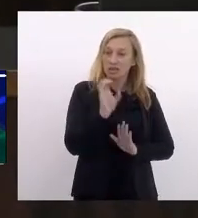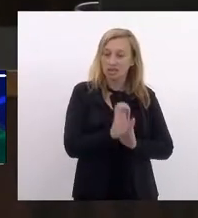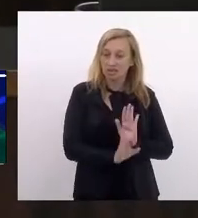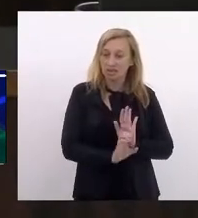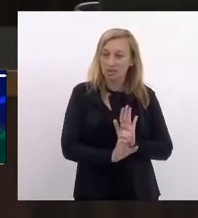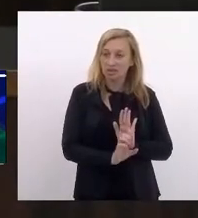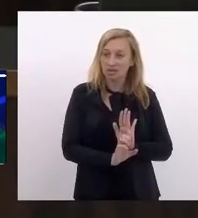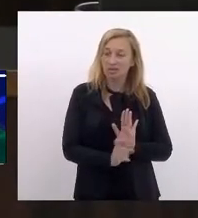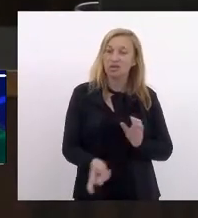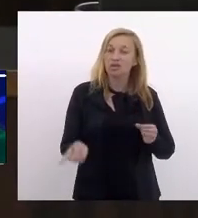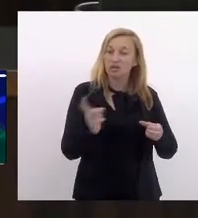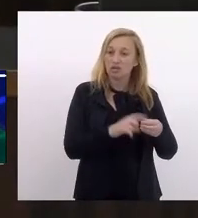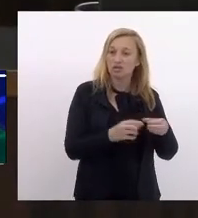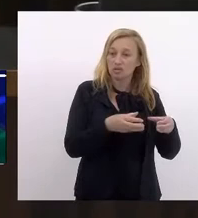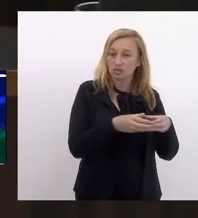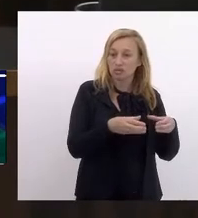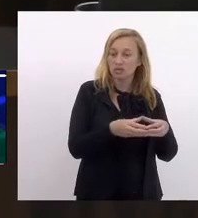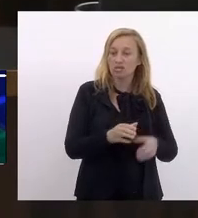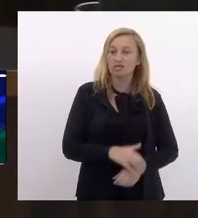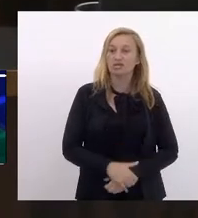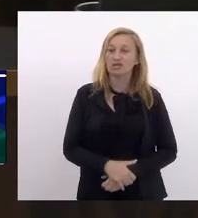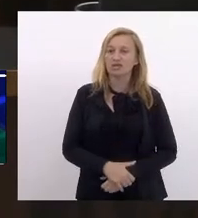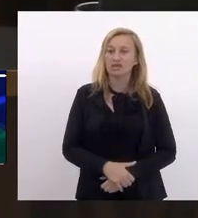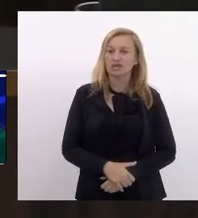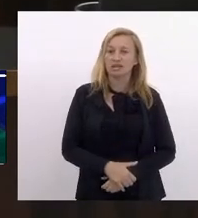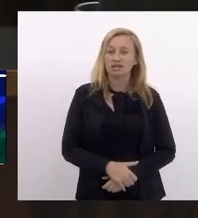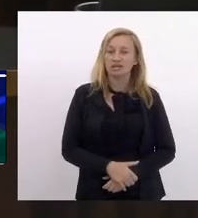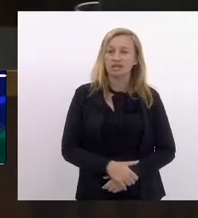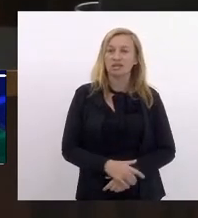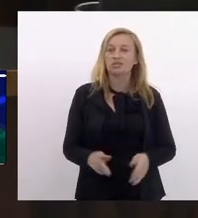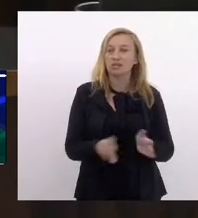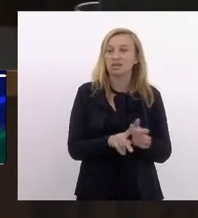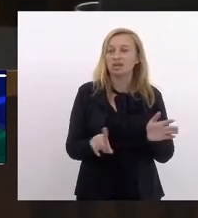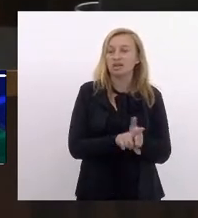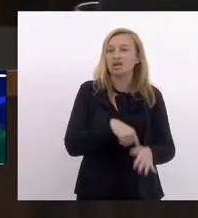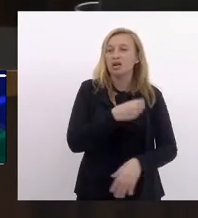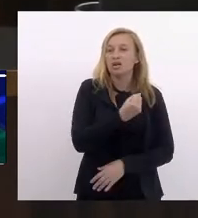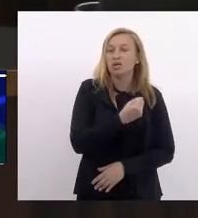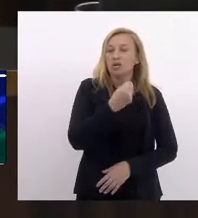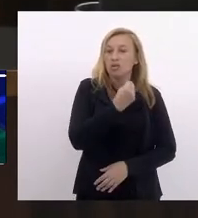emendas e retorna às comissões. Projeto de lei número